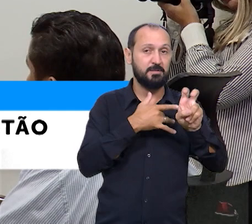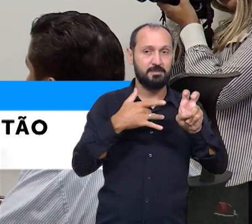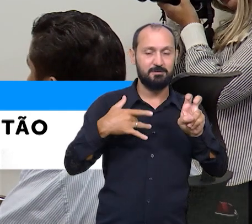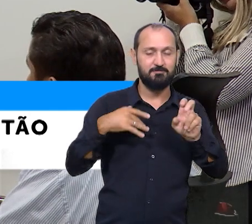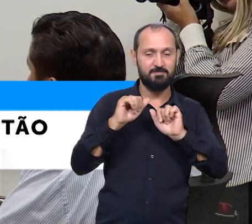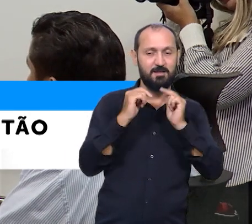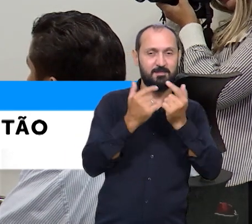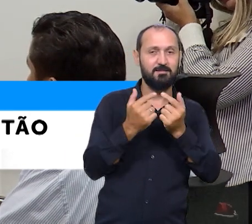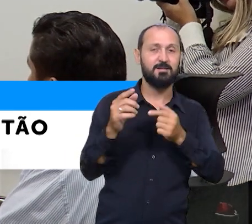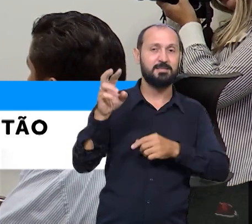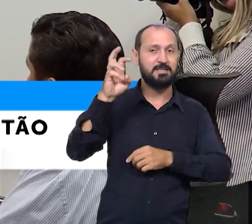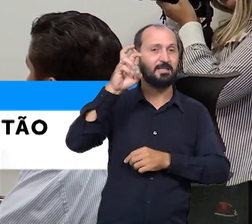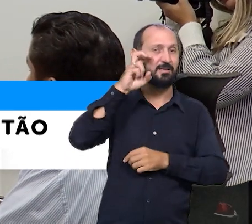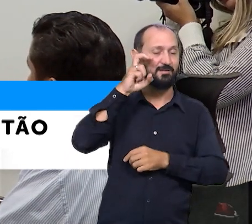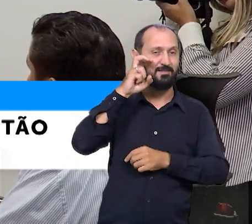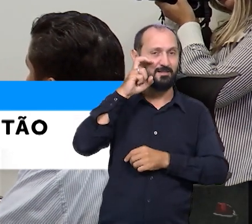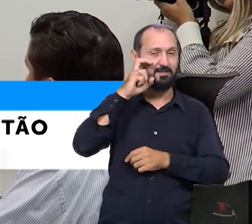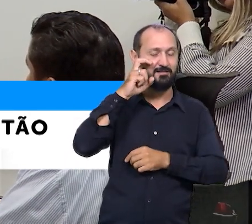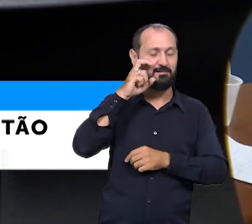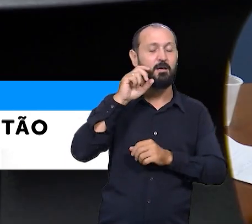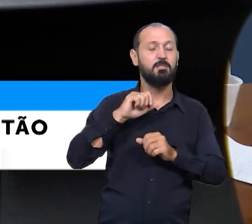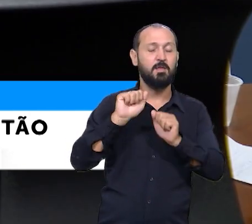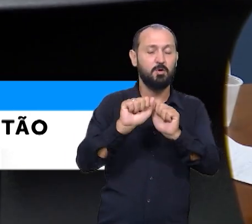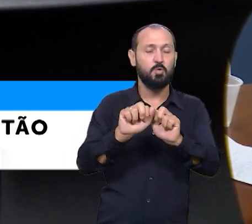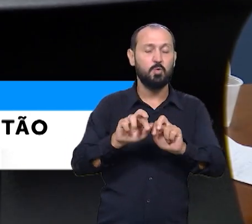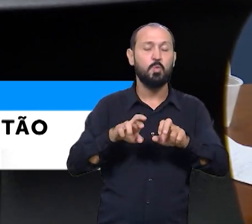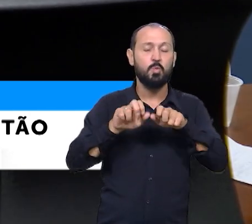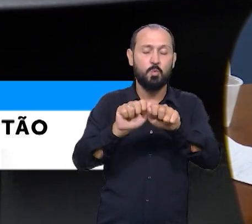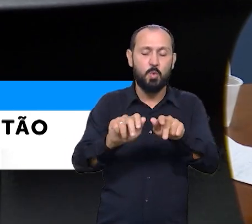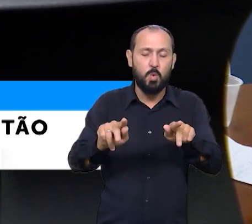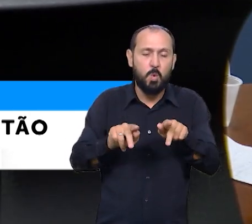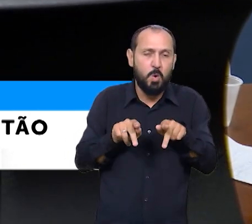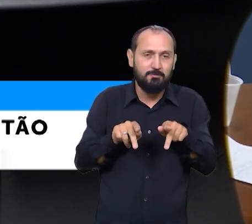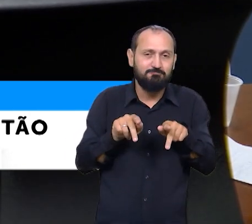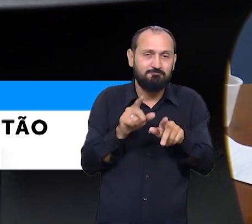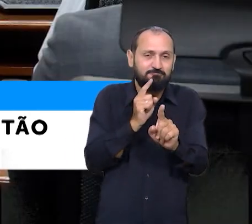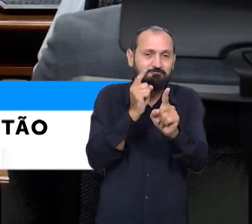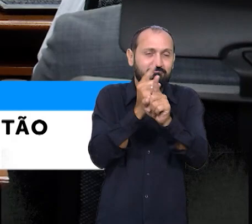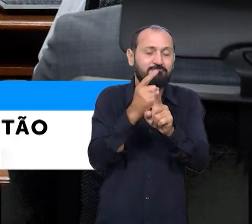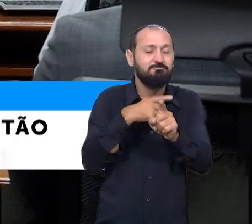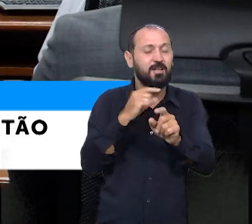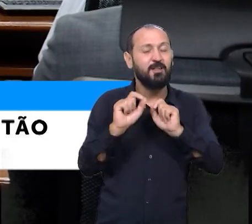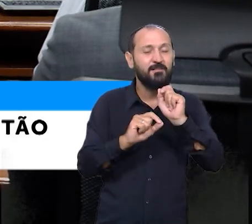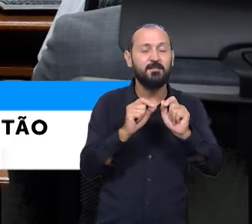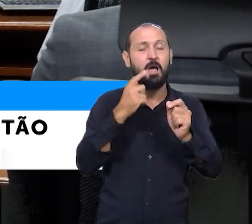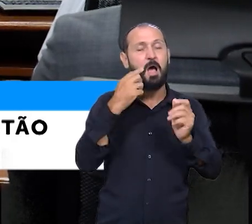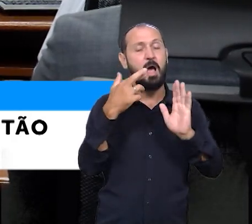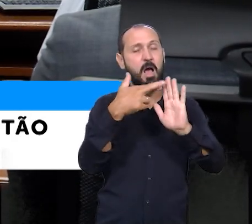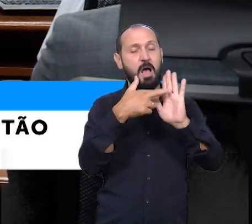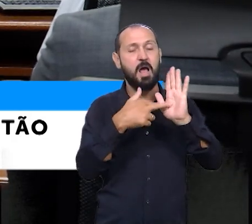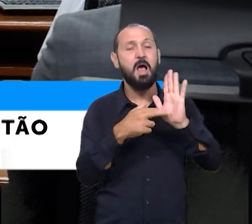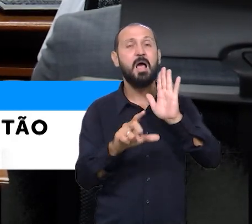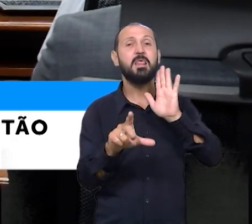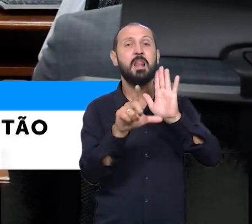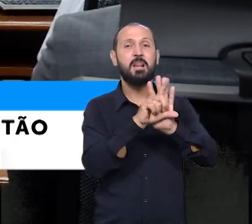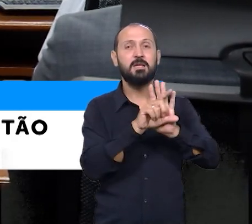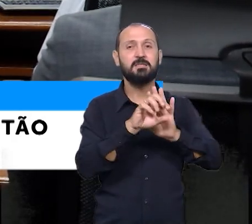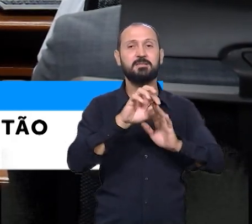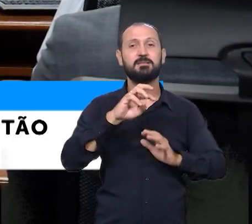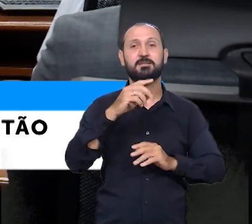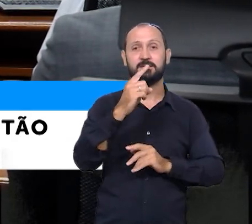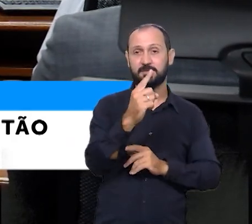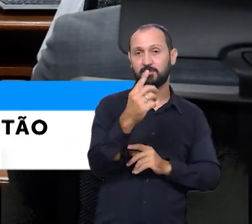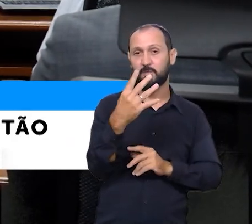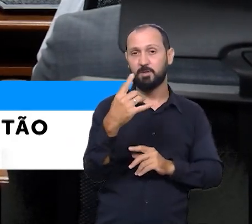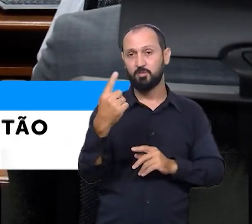Comissão de Saúde da Casa de Leis nesta quinta-feira, no plenarinho Júlio Maia. O encontro, que acontece em cumprimento à Lei